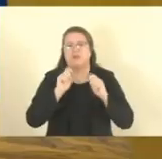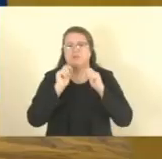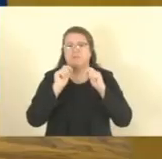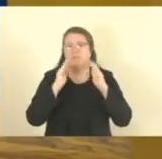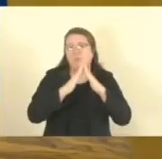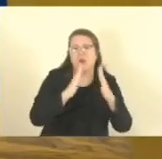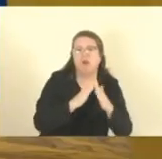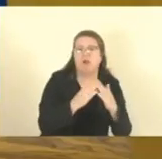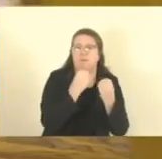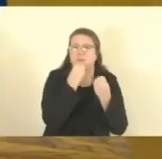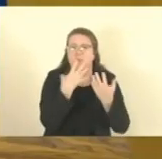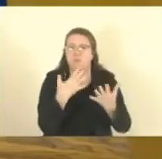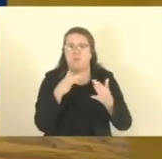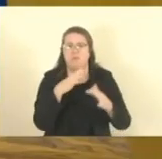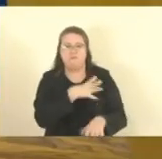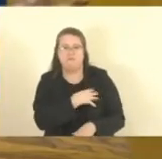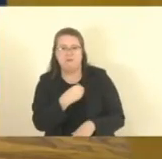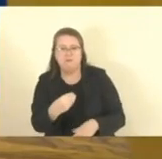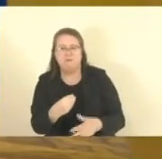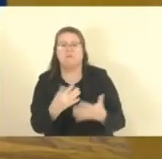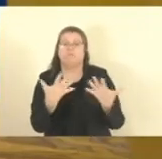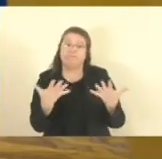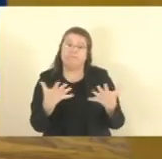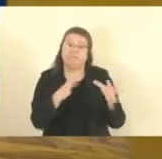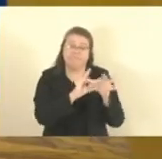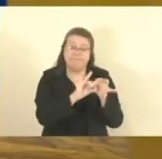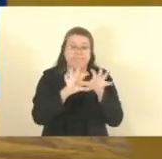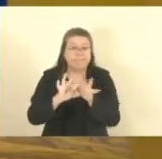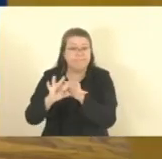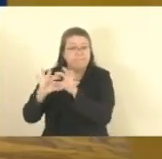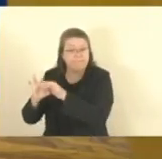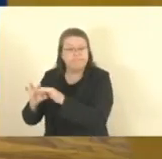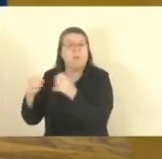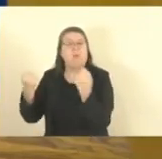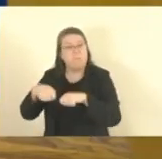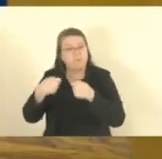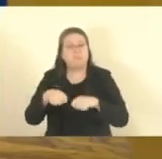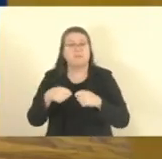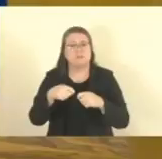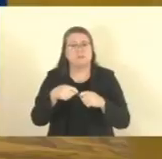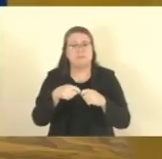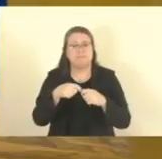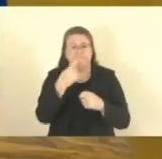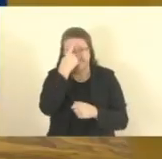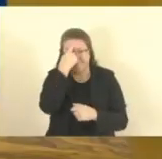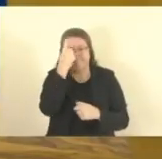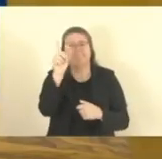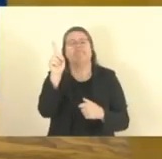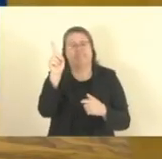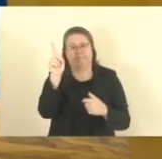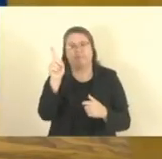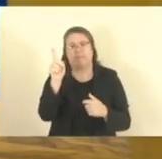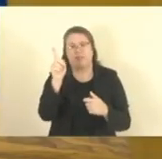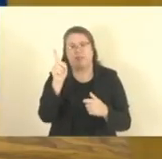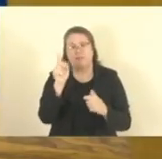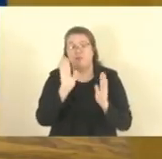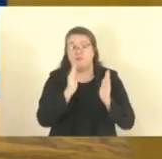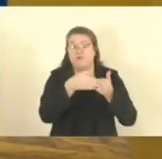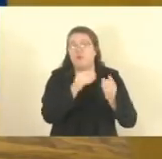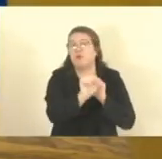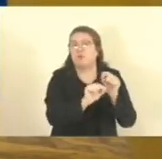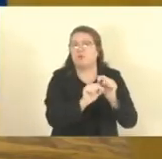seus filhos. Então tudo isso é um conjunto de atitudes que precisam ser tomadas no sentido de tornar